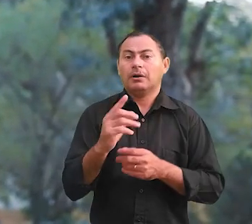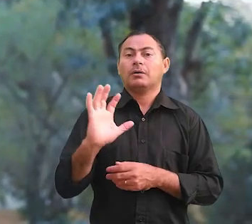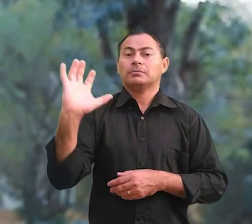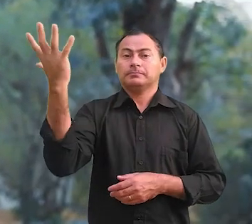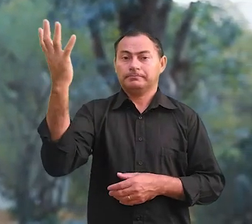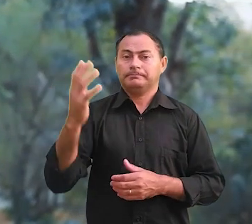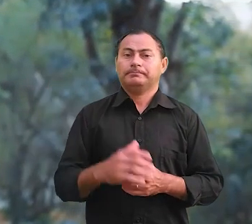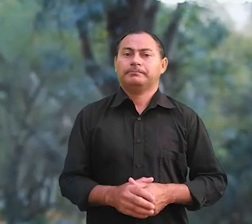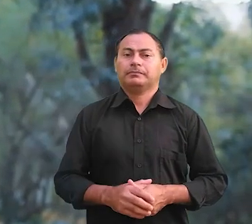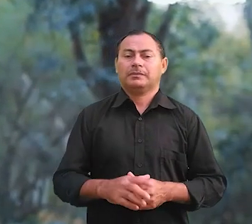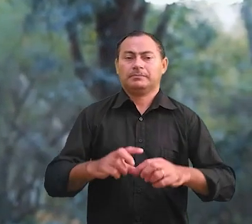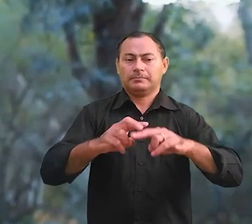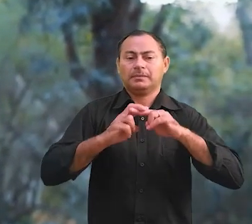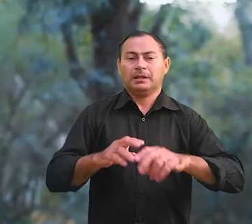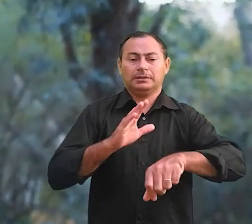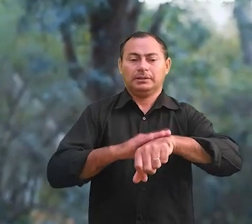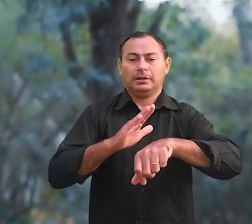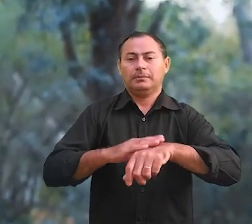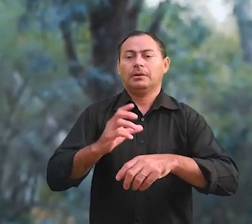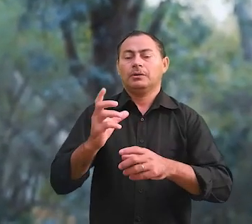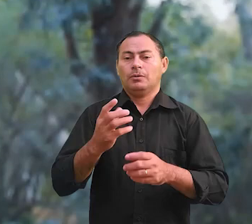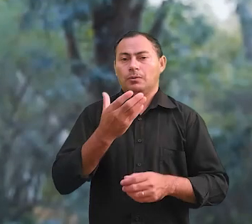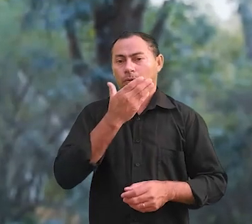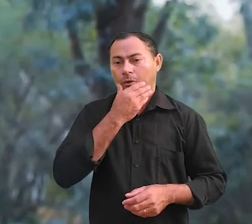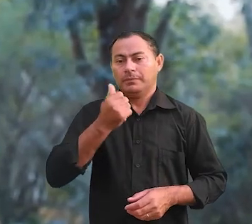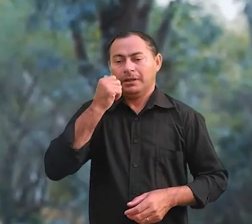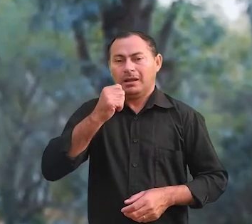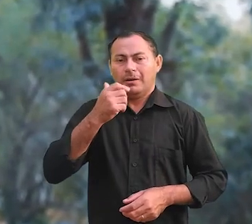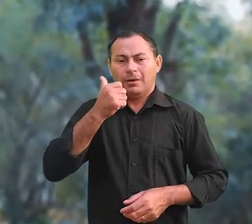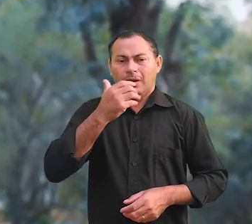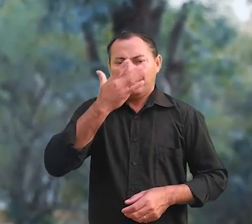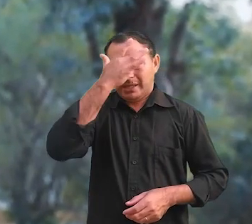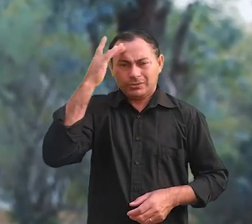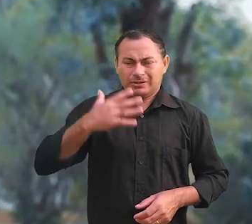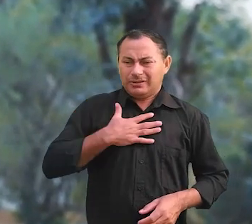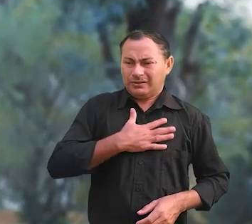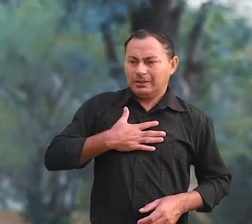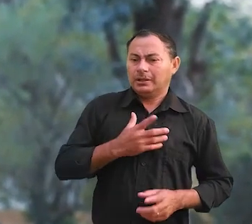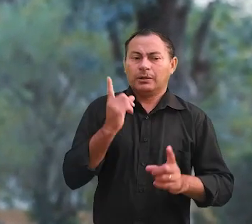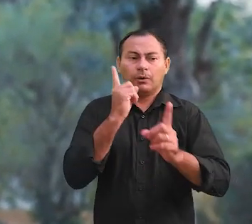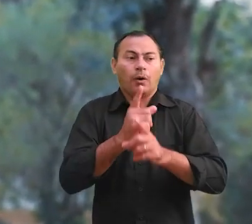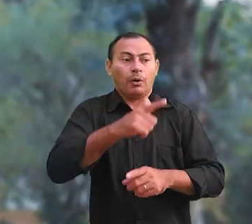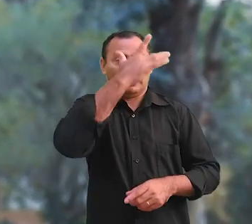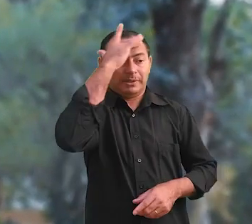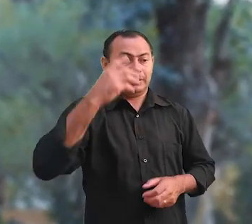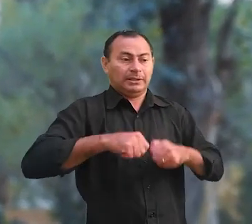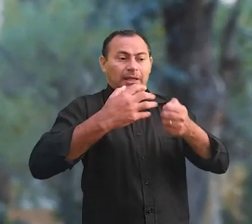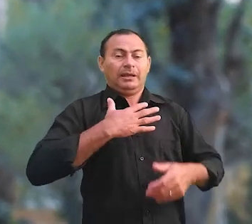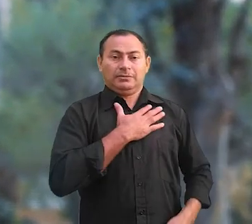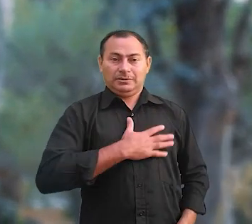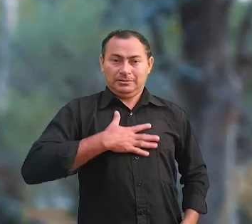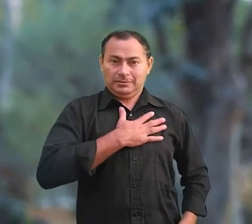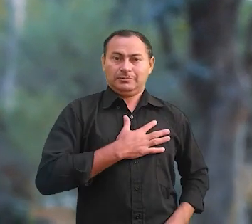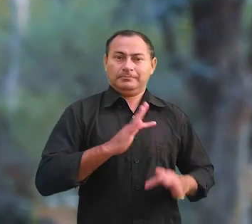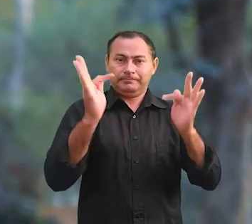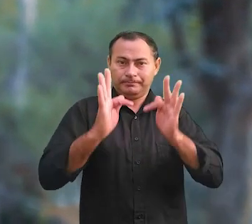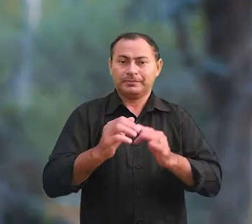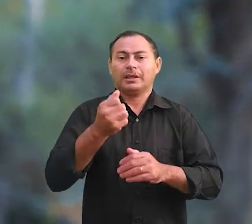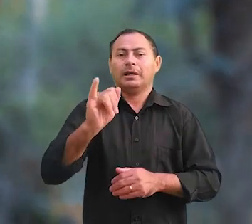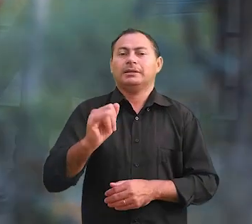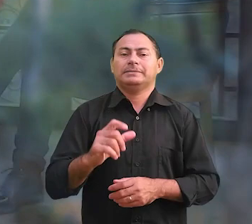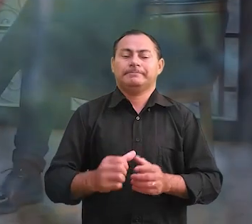quando isso acontece é uma questão de tempo até que o cônjuge insatisfeito encontre mal outra pessoa que satisfaz